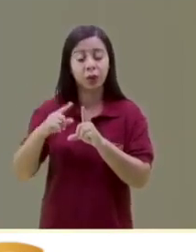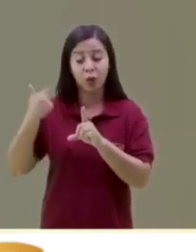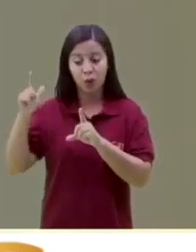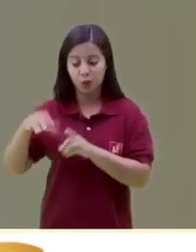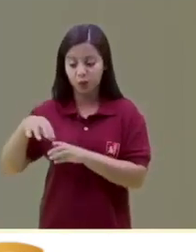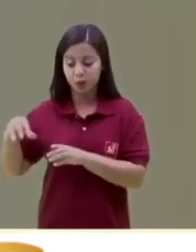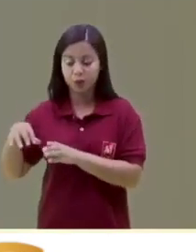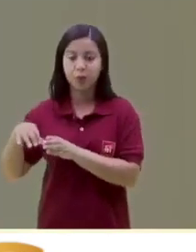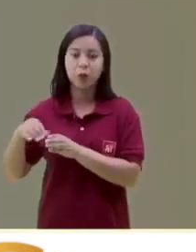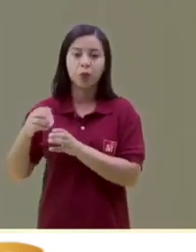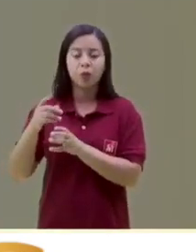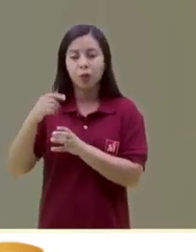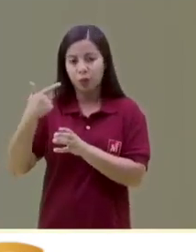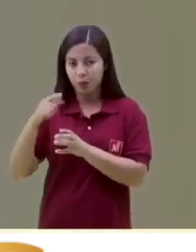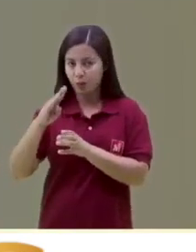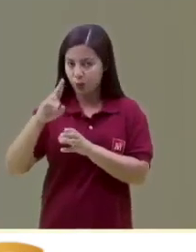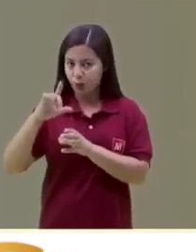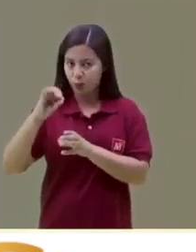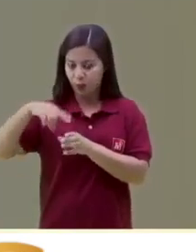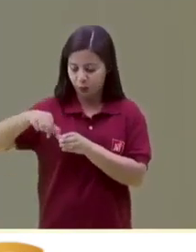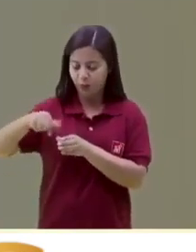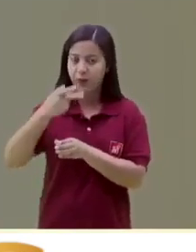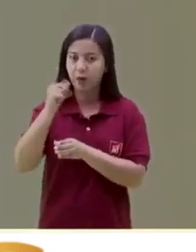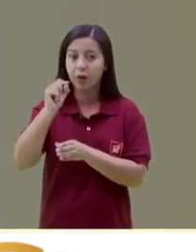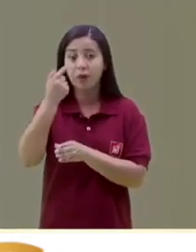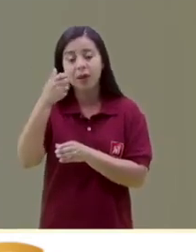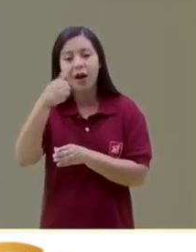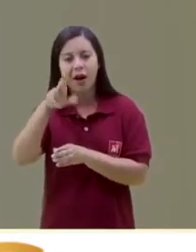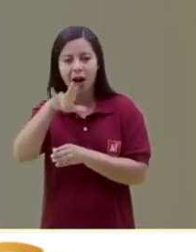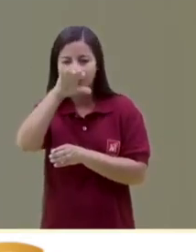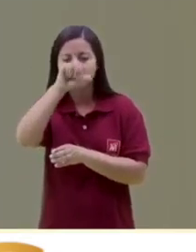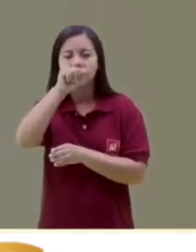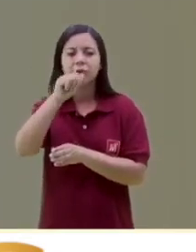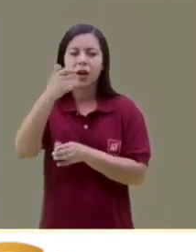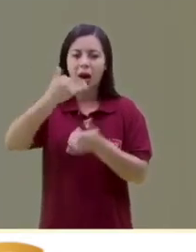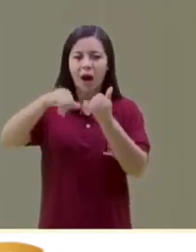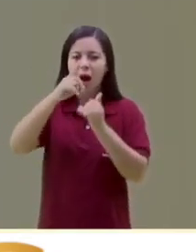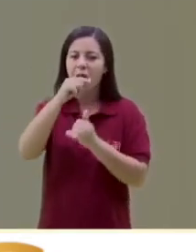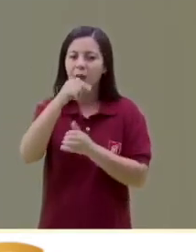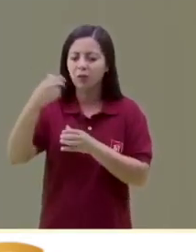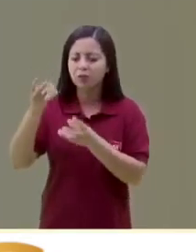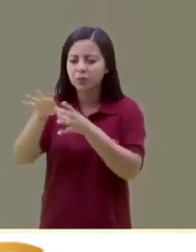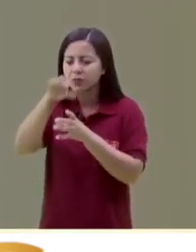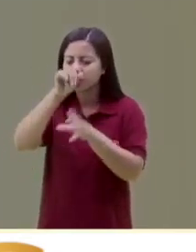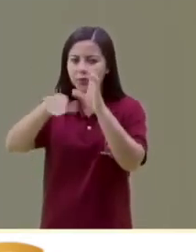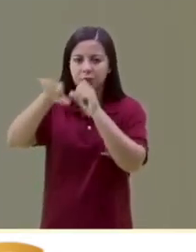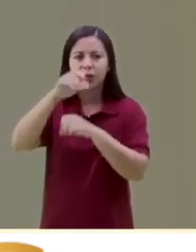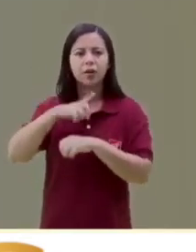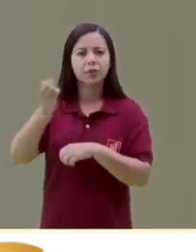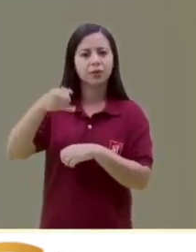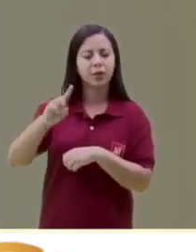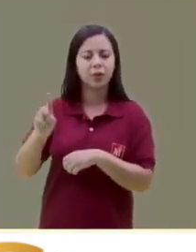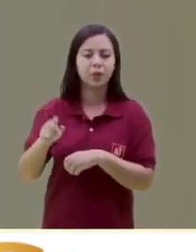bulbo úmido mede a umidade relativa do ar. Então ele vai avaliar essas três situações: calor